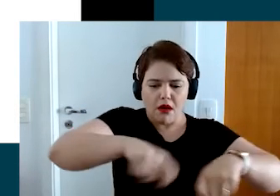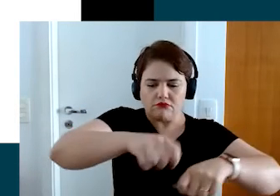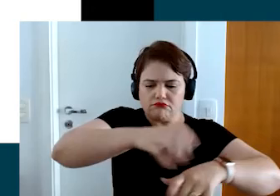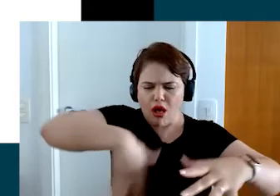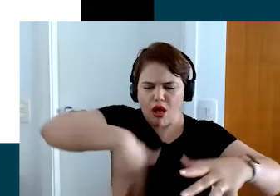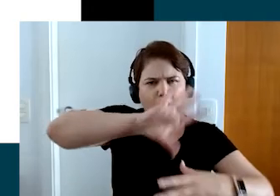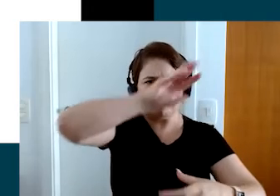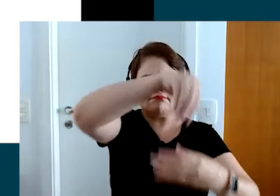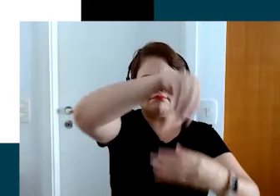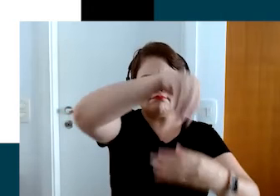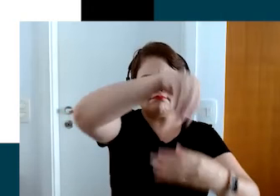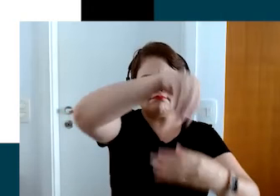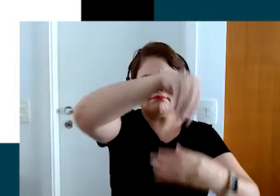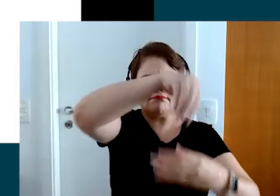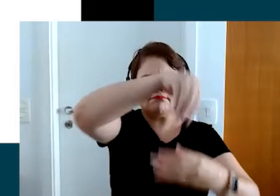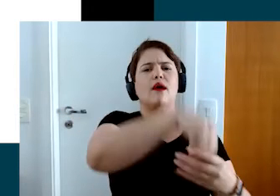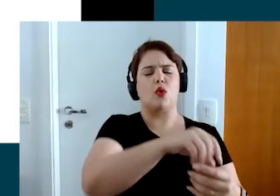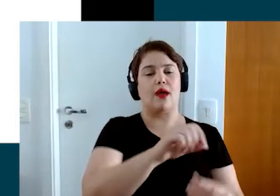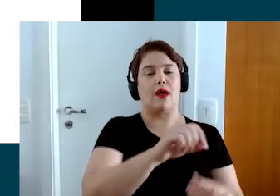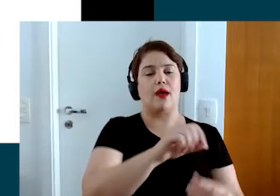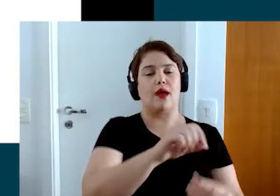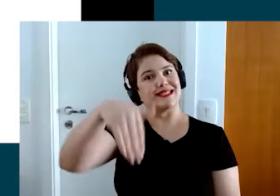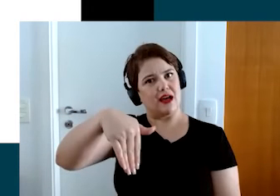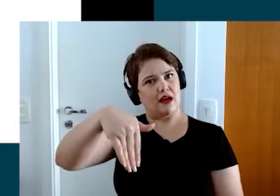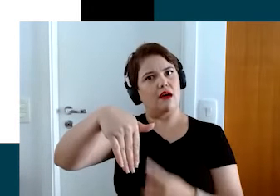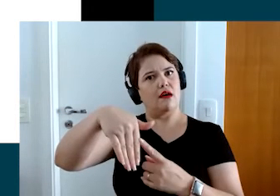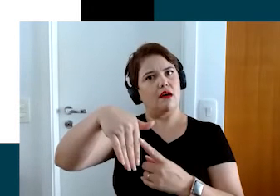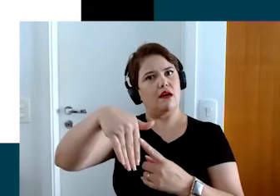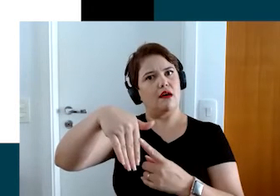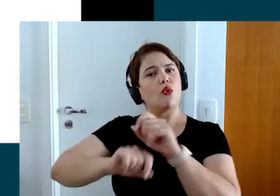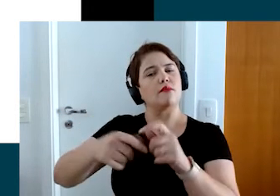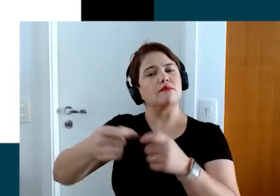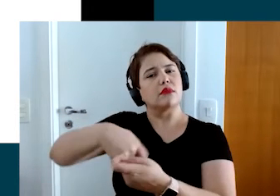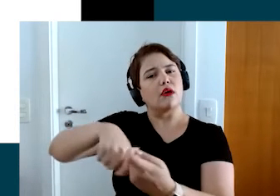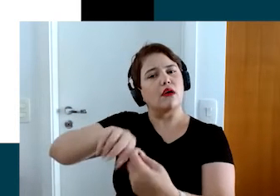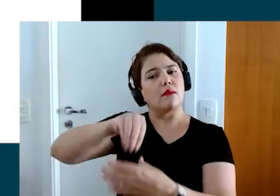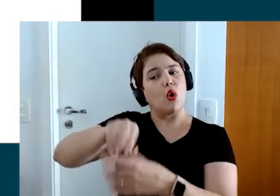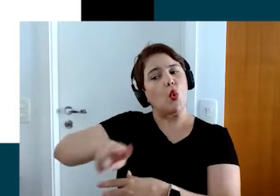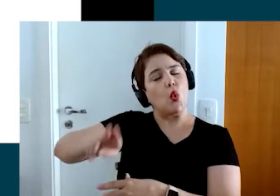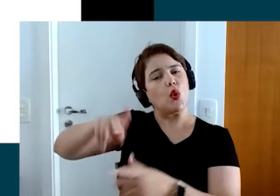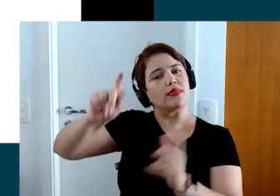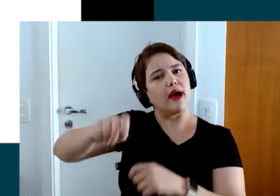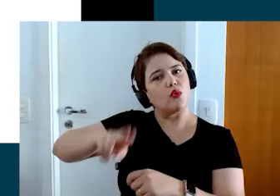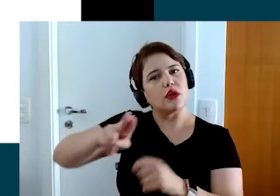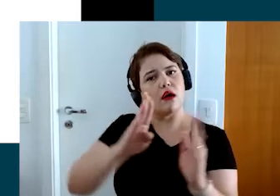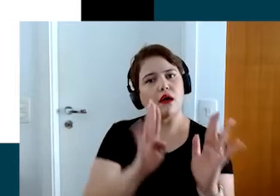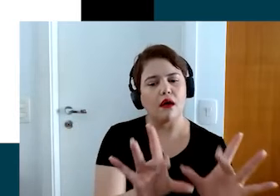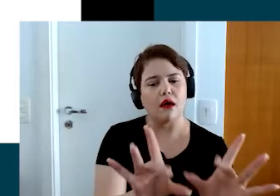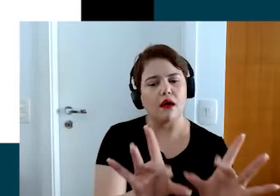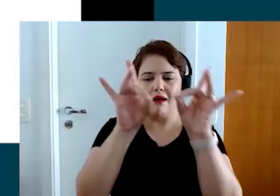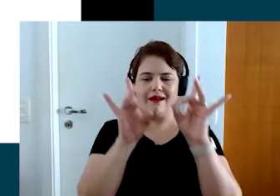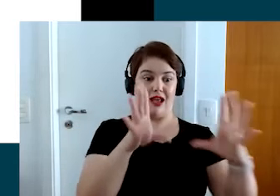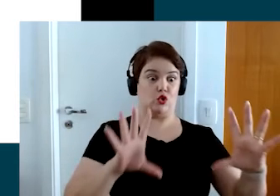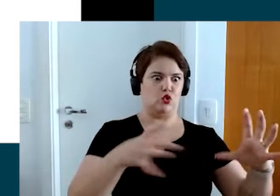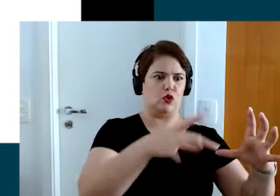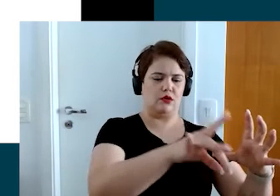estou inserido tem. O SAM, ele já é o mercado útil disponível, tá? Ele é uma segmentação do TAM. E